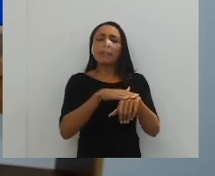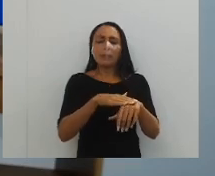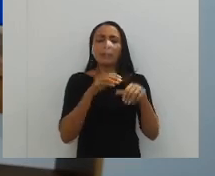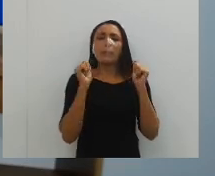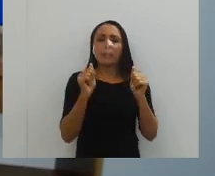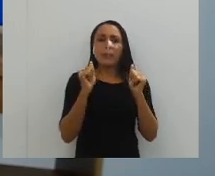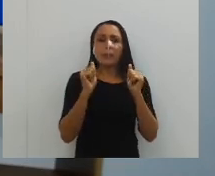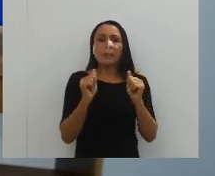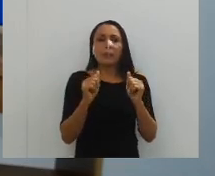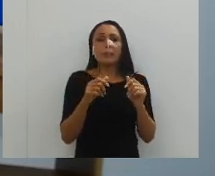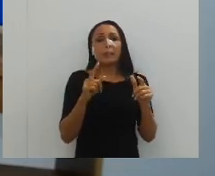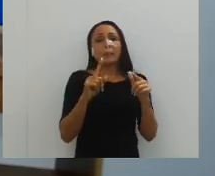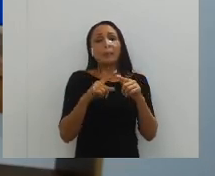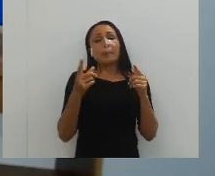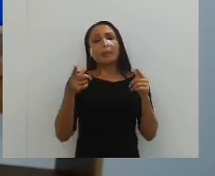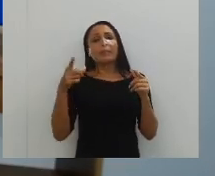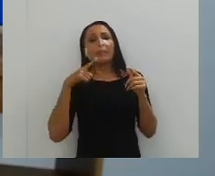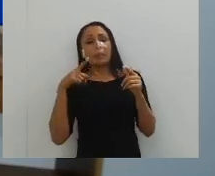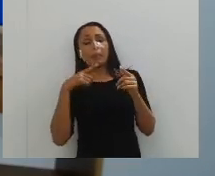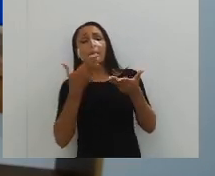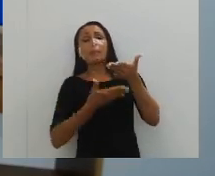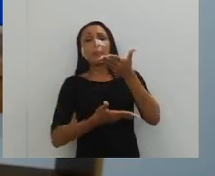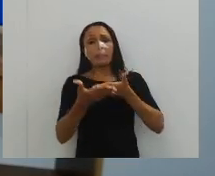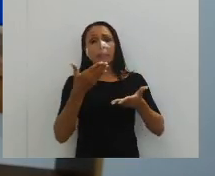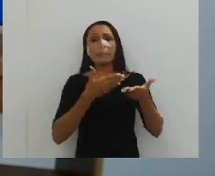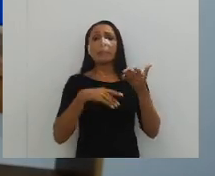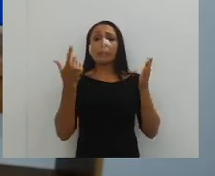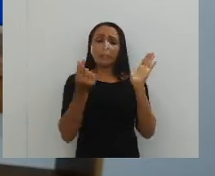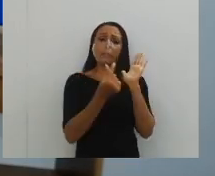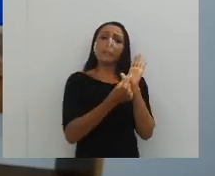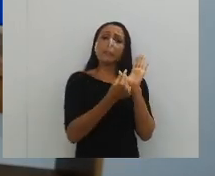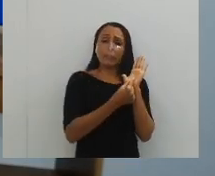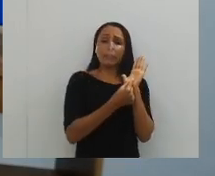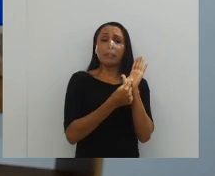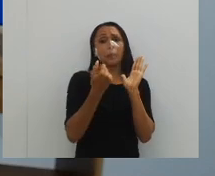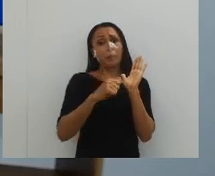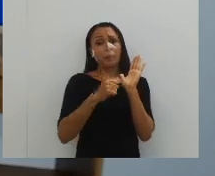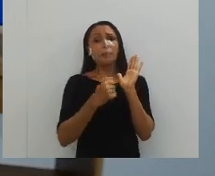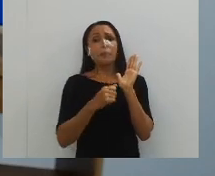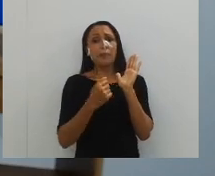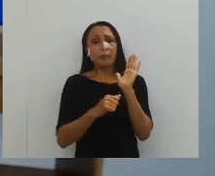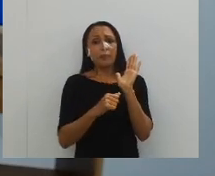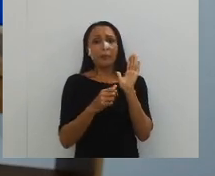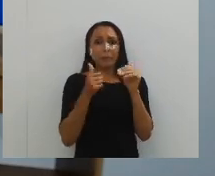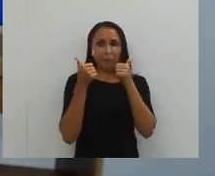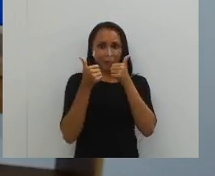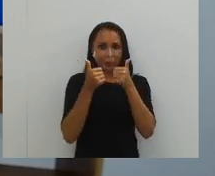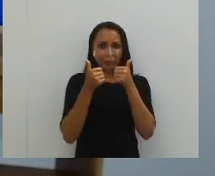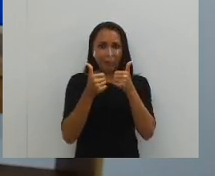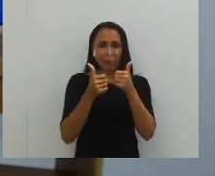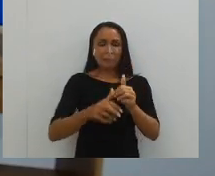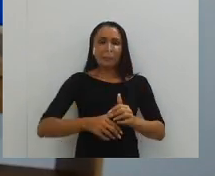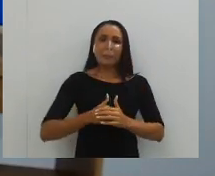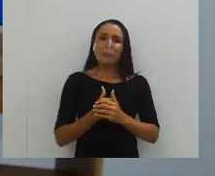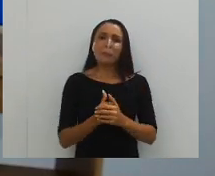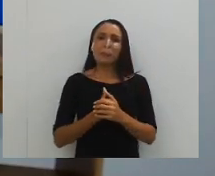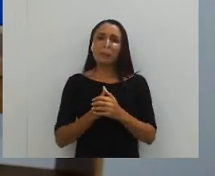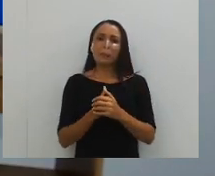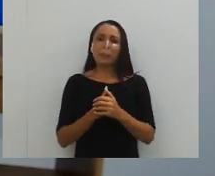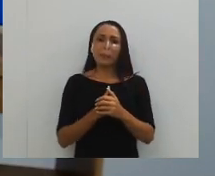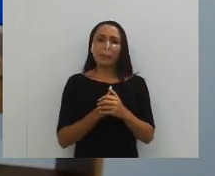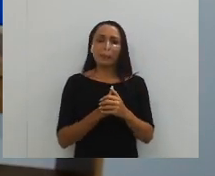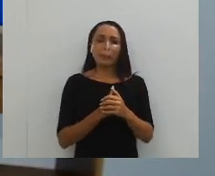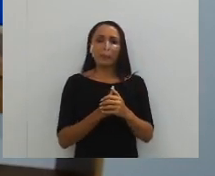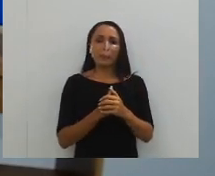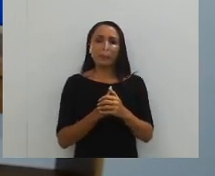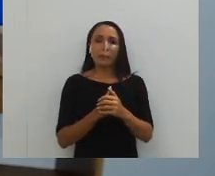você ter essa interatividade, você tem que baixar o aplicativo. Beleza? Todo mundo tem que baixar o aplicativo. Baixa o aplicativo aí do